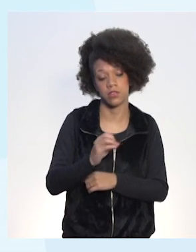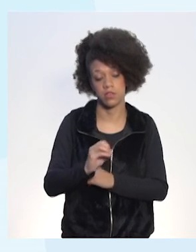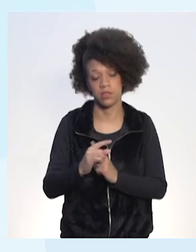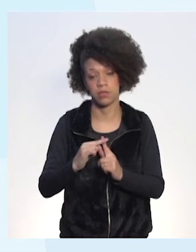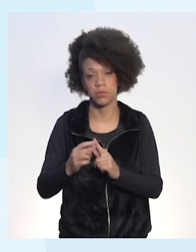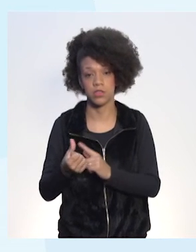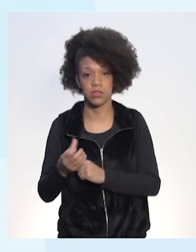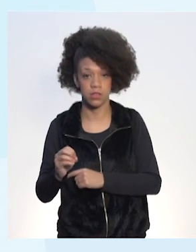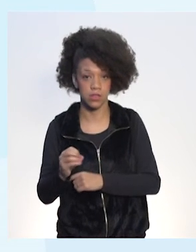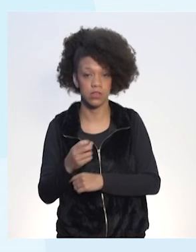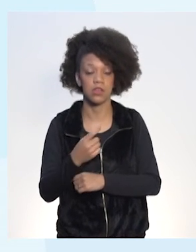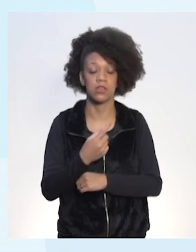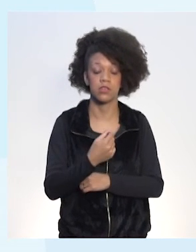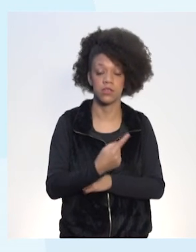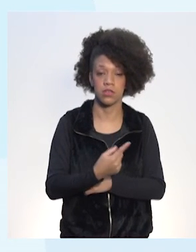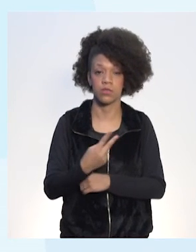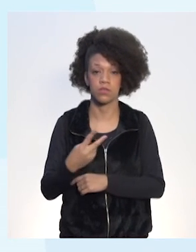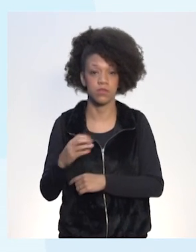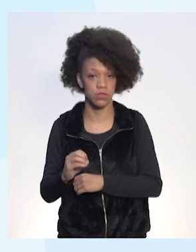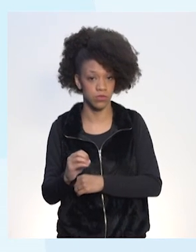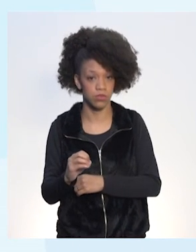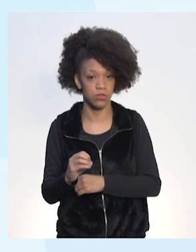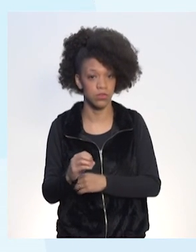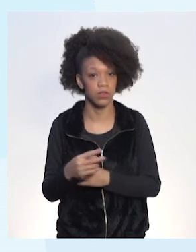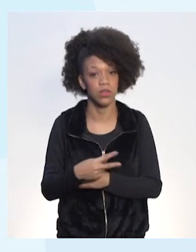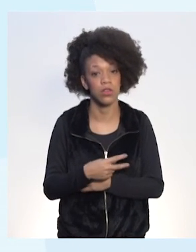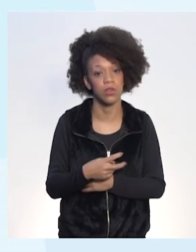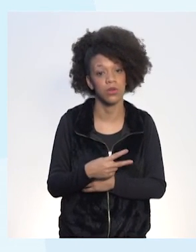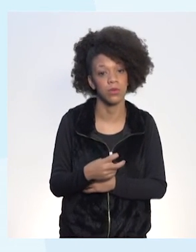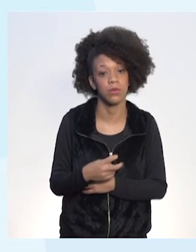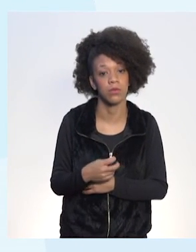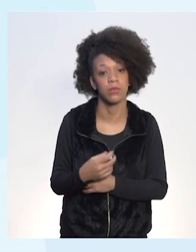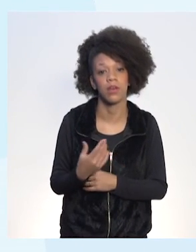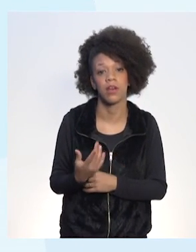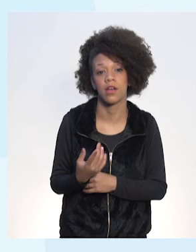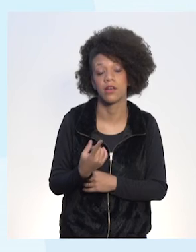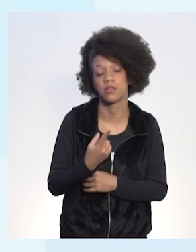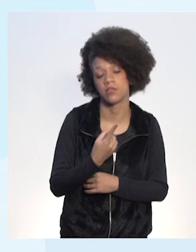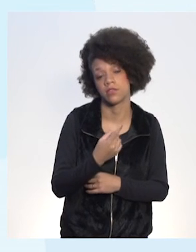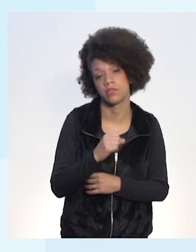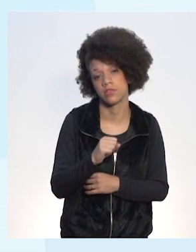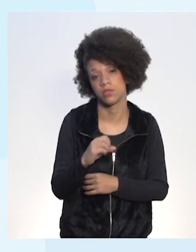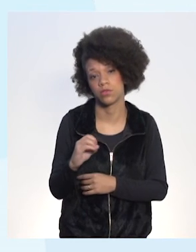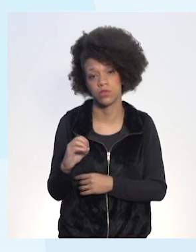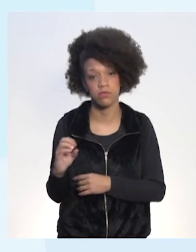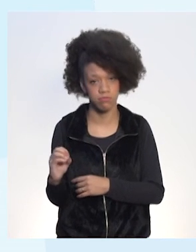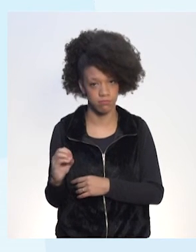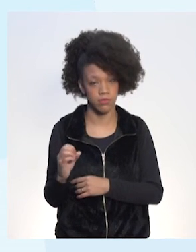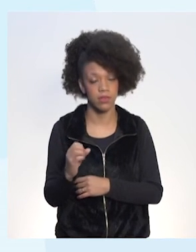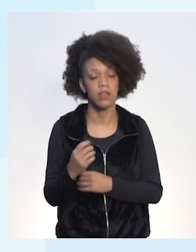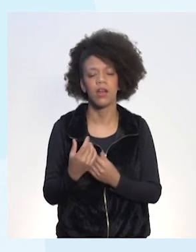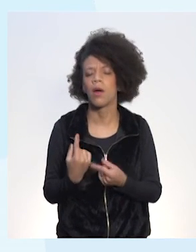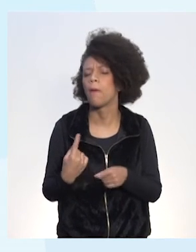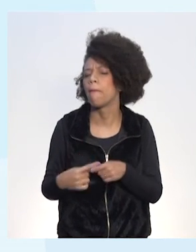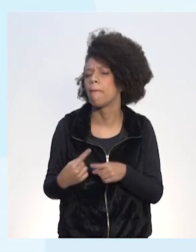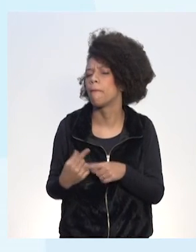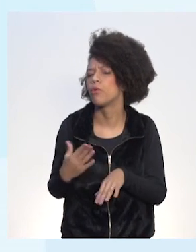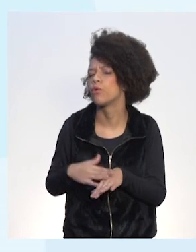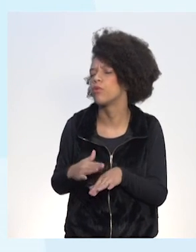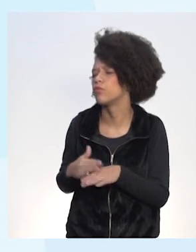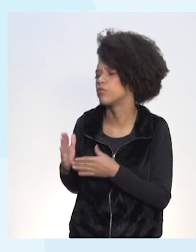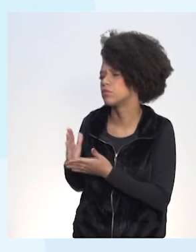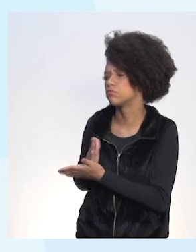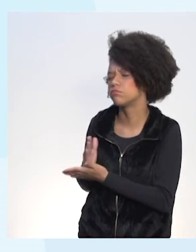60, 120 graus, igual a 180. Por que eu fiz essa